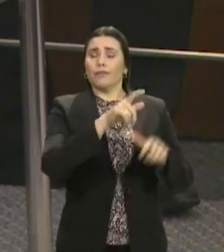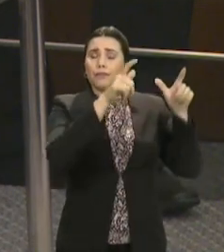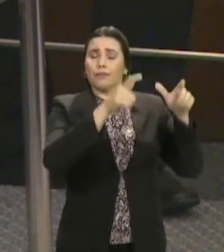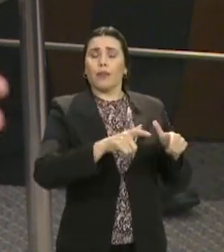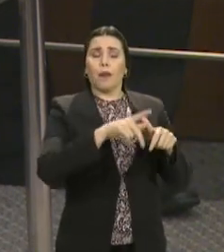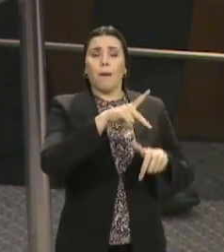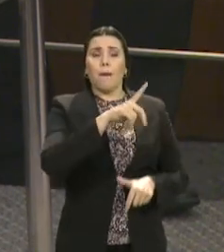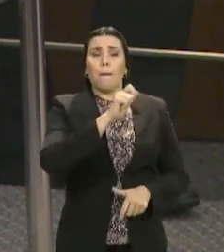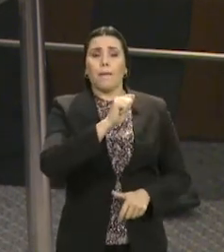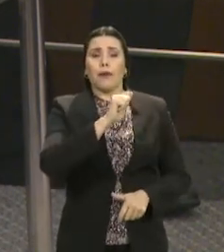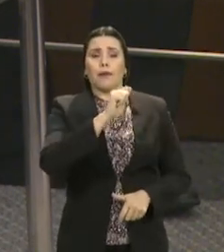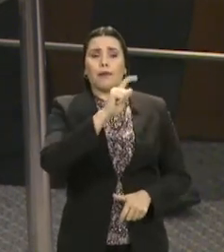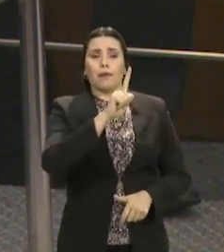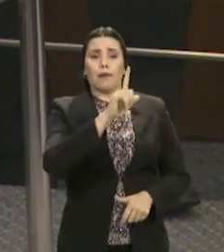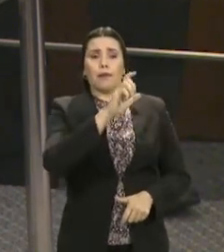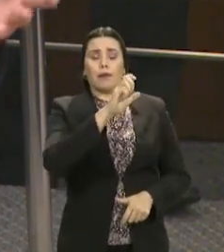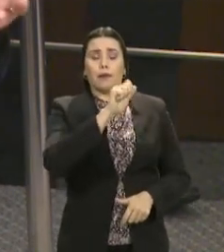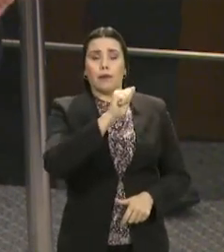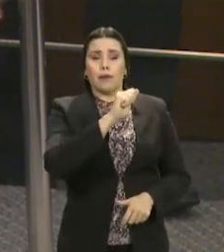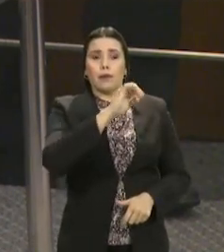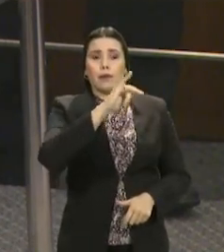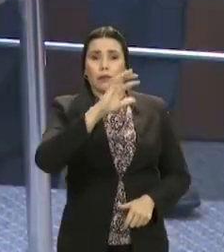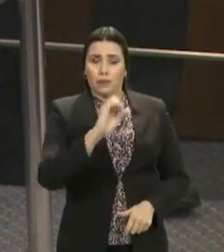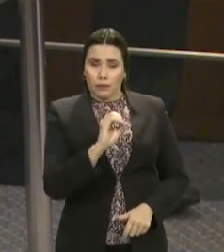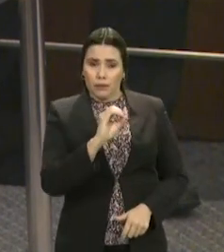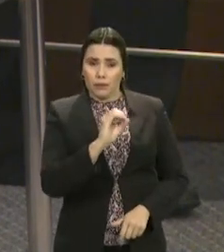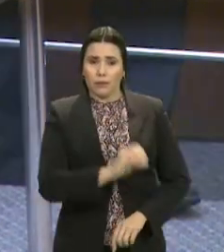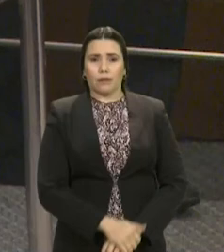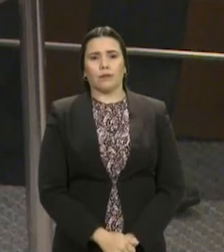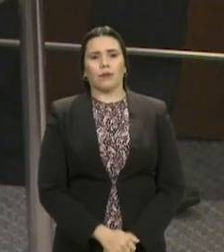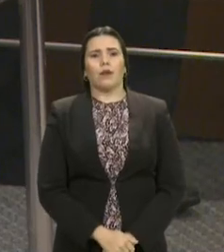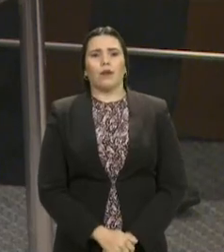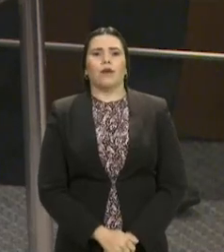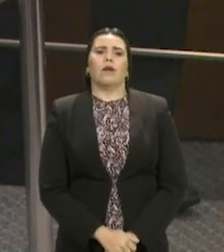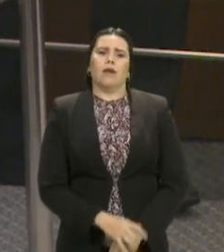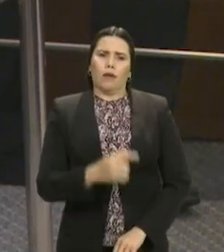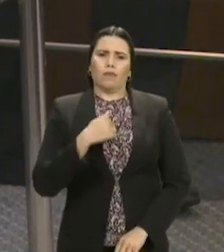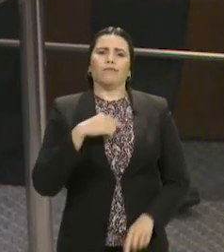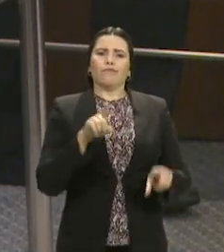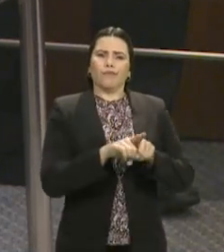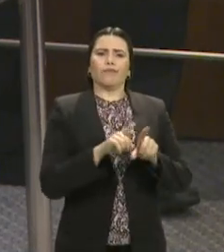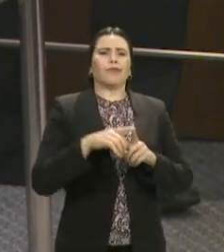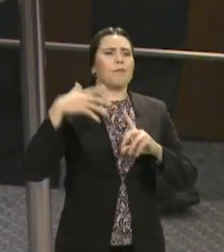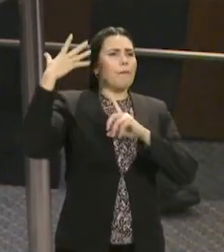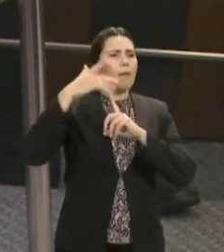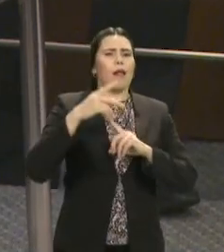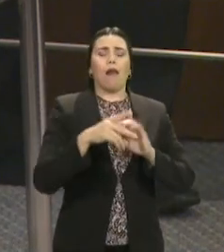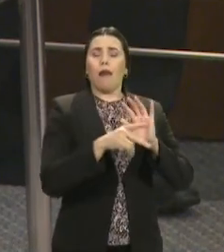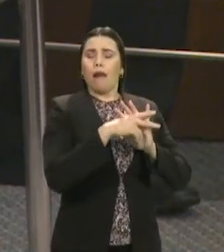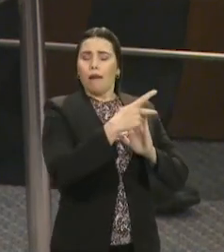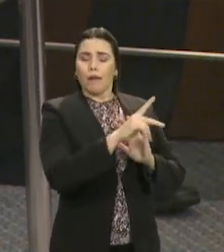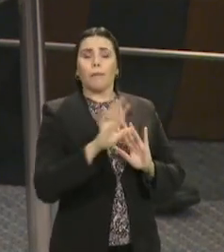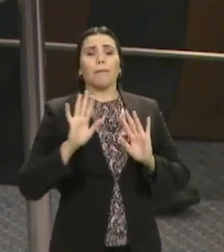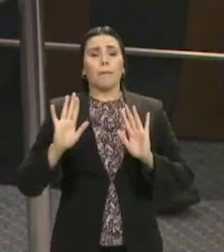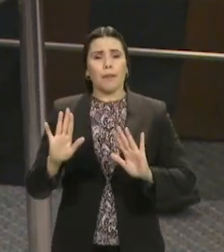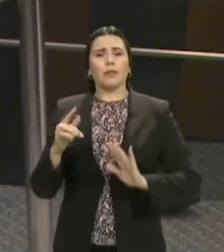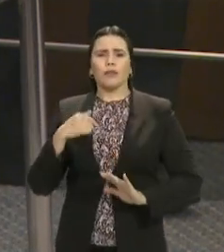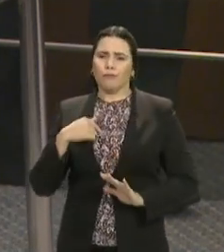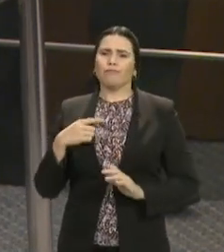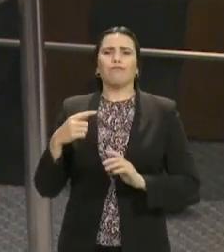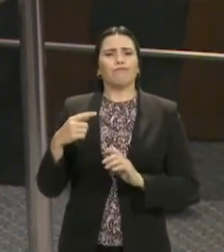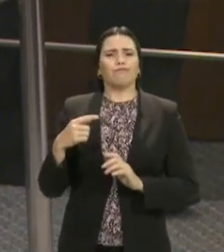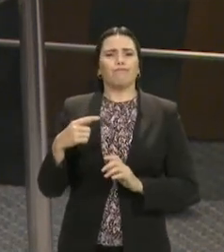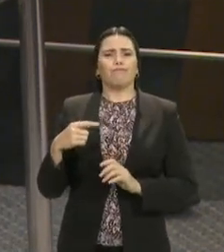surpresa que eu fizesse esse pronunciamento, e eu não poderia, de forma nenhuma, agradecer essa casa por esses 7 anos e 3 meses,